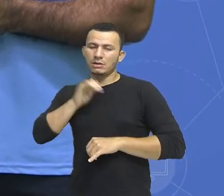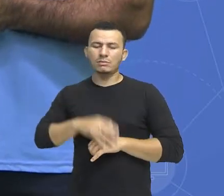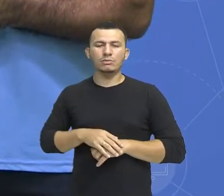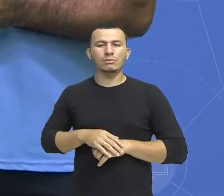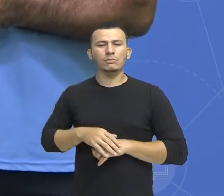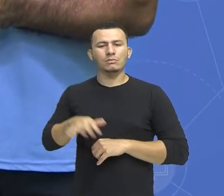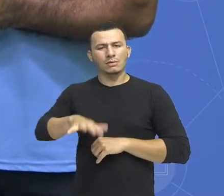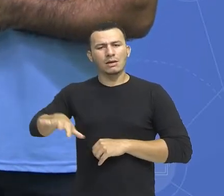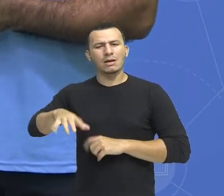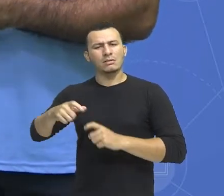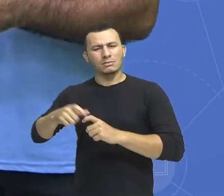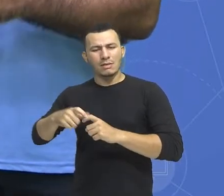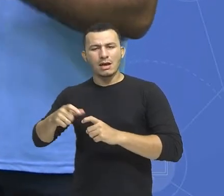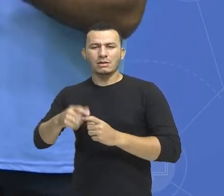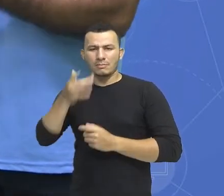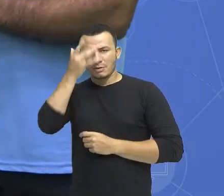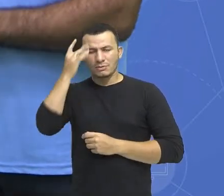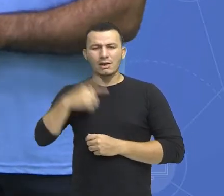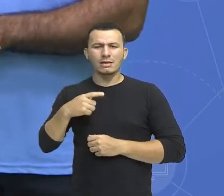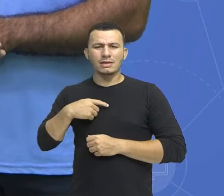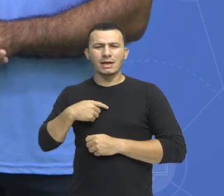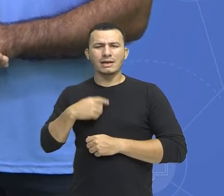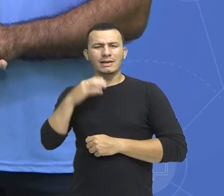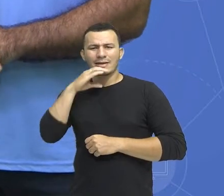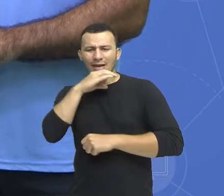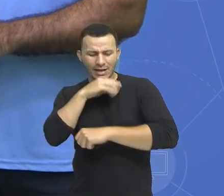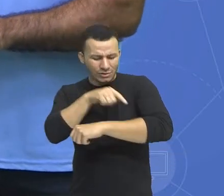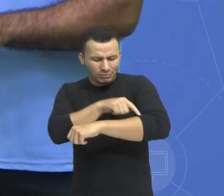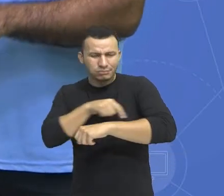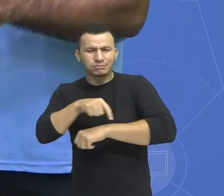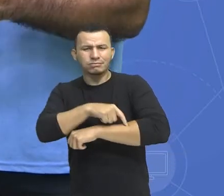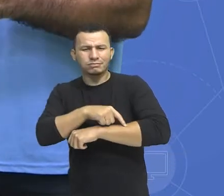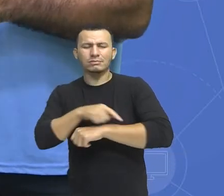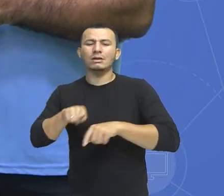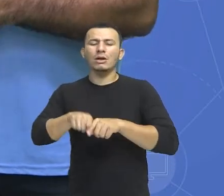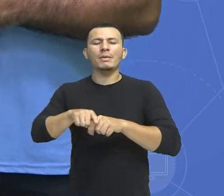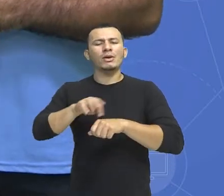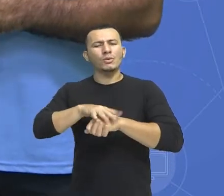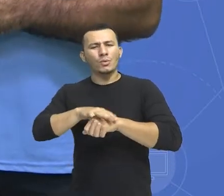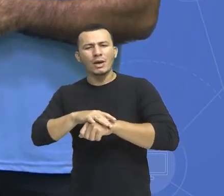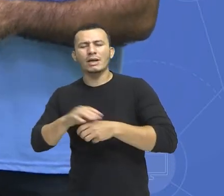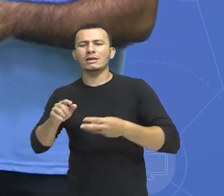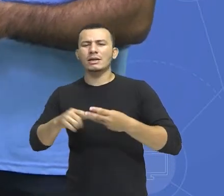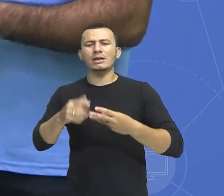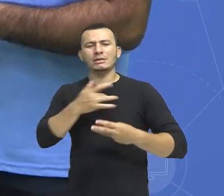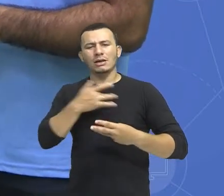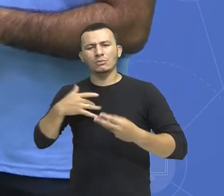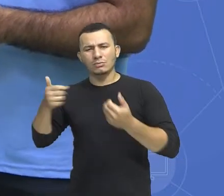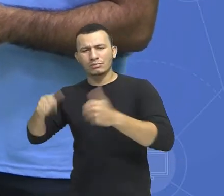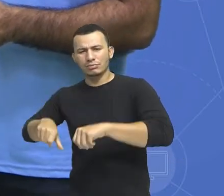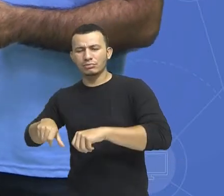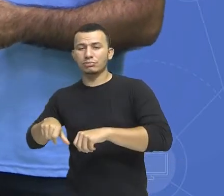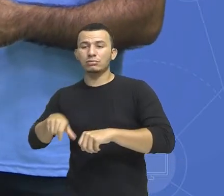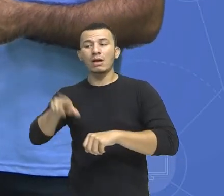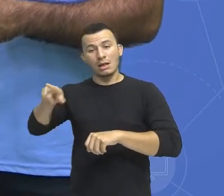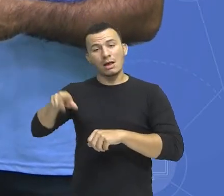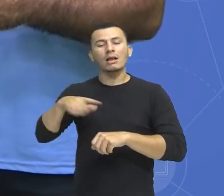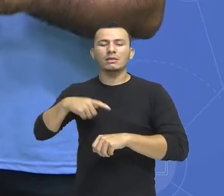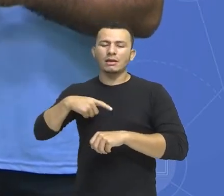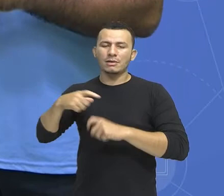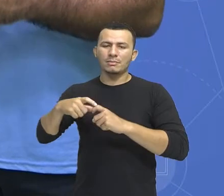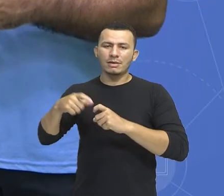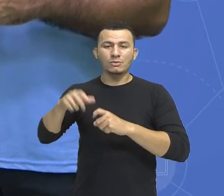queimadura, para outros tipos de problemas de saúde, para doenças. Então, é usado os esteroides